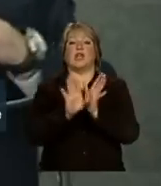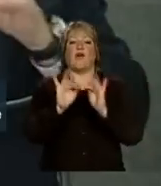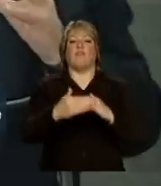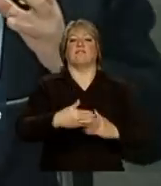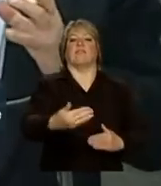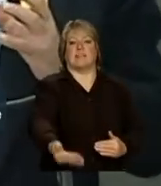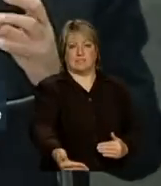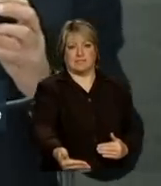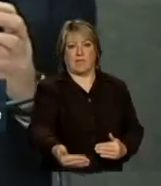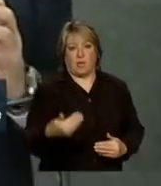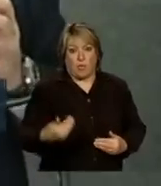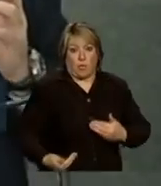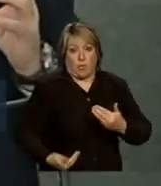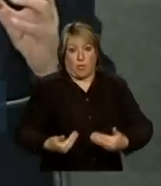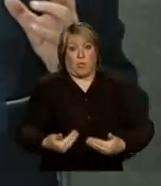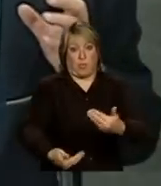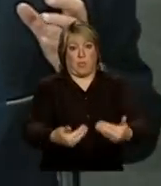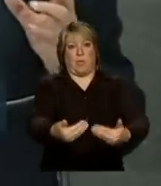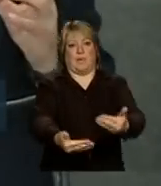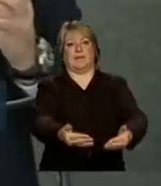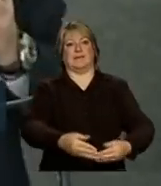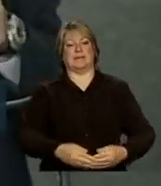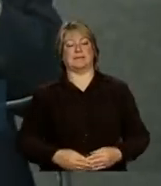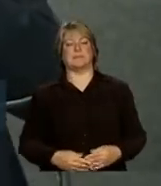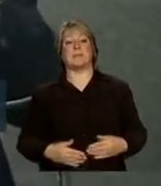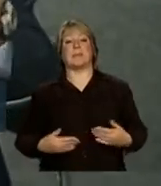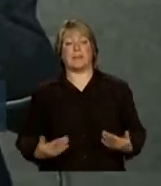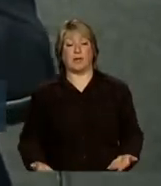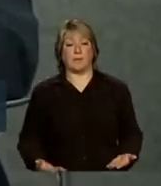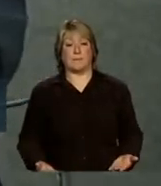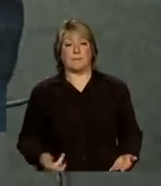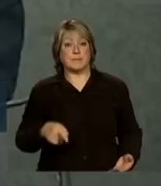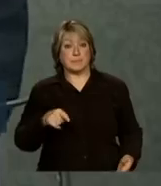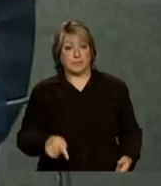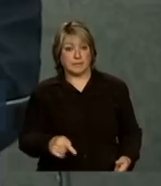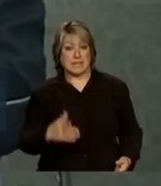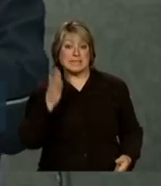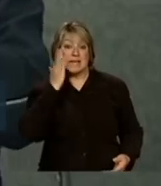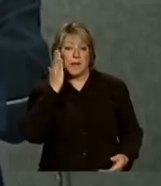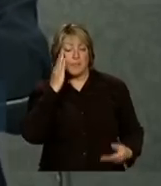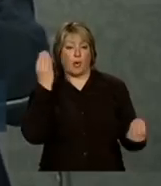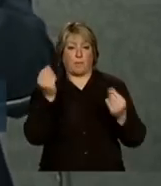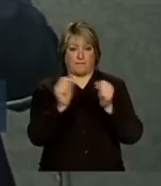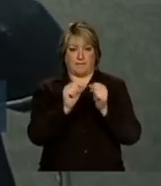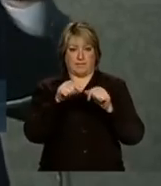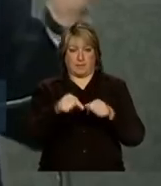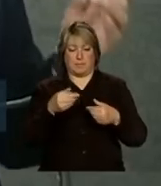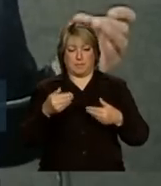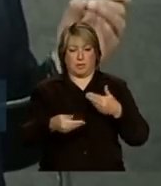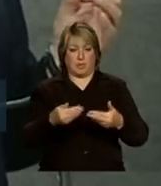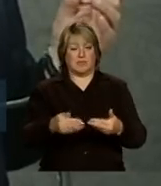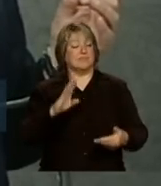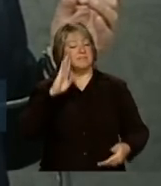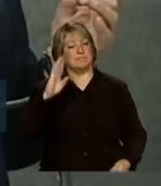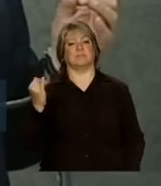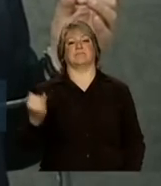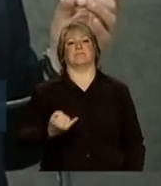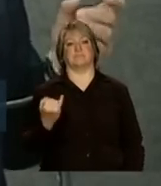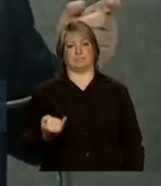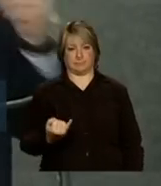certo é uma orquestra gente tá certo então o domínio do processo é peça-chave